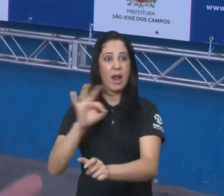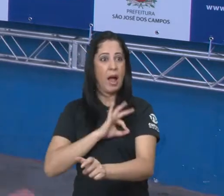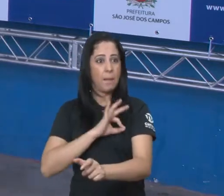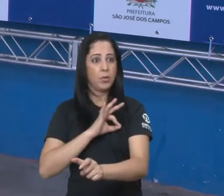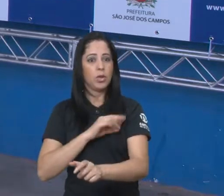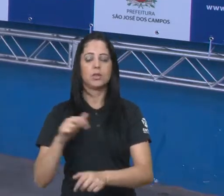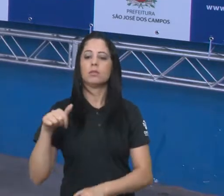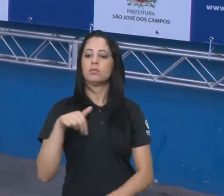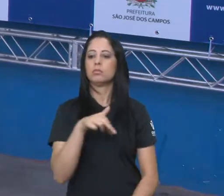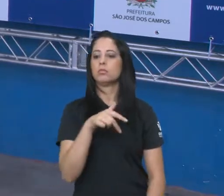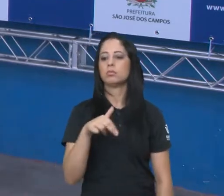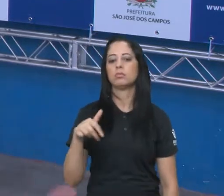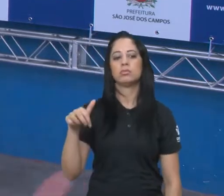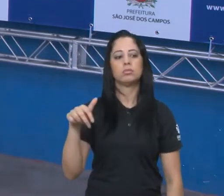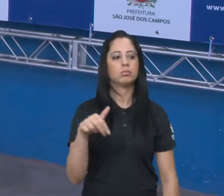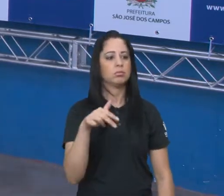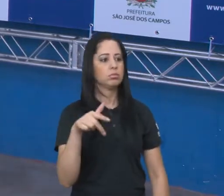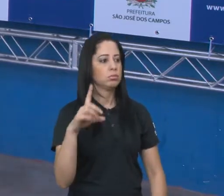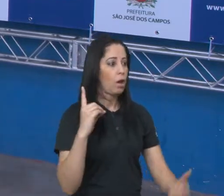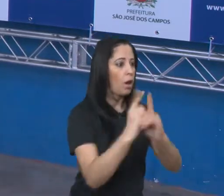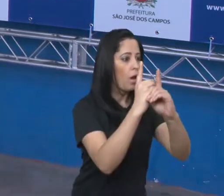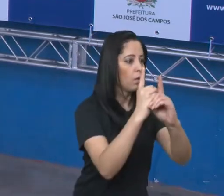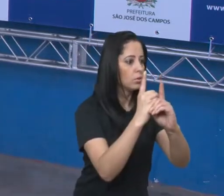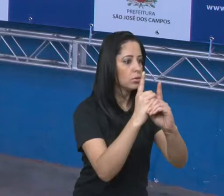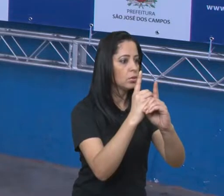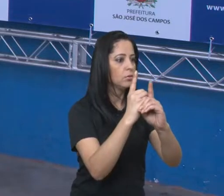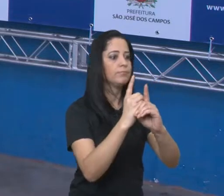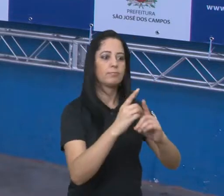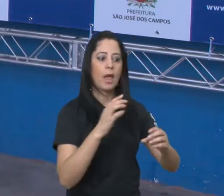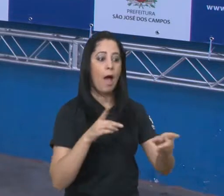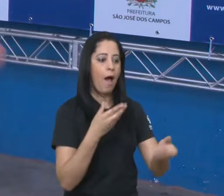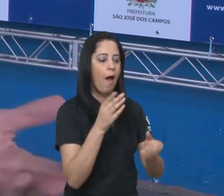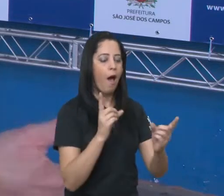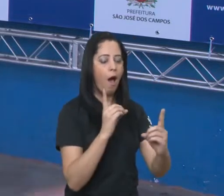com os agentes da Guarda Municipal circulando pela cidade munidos de um